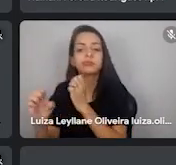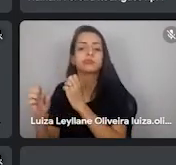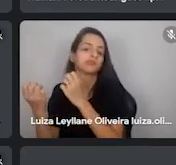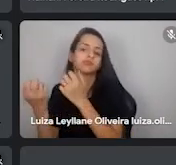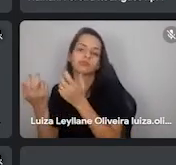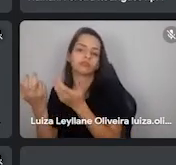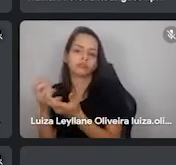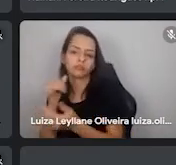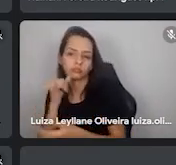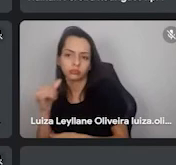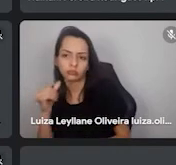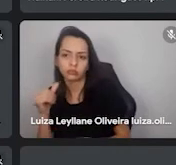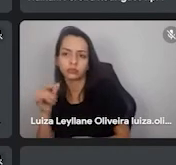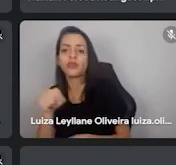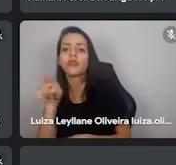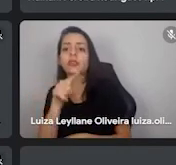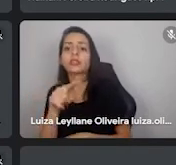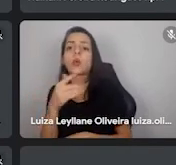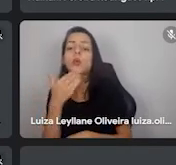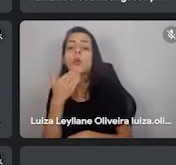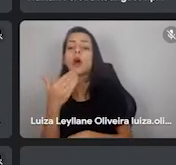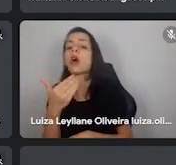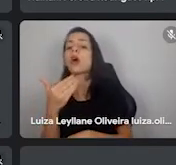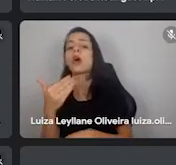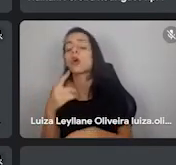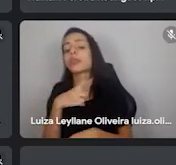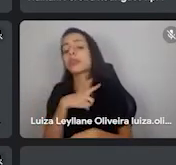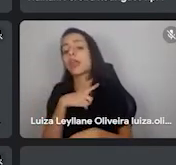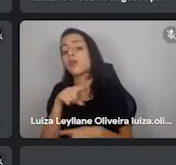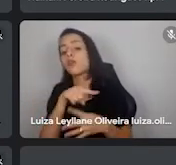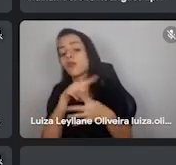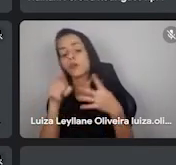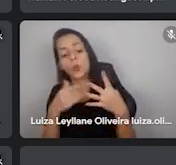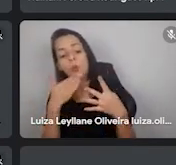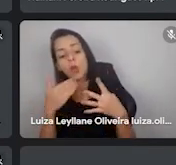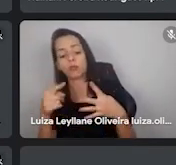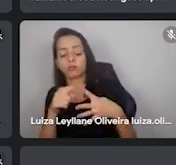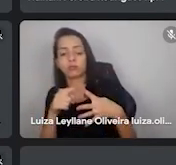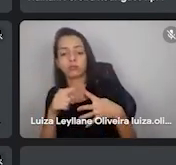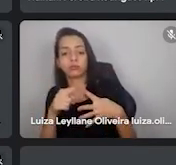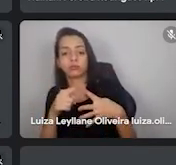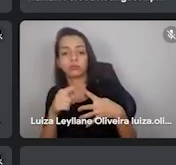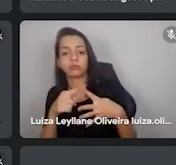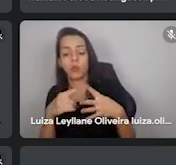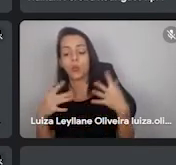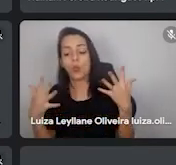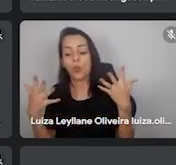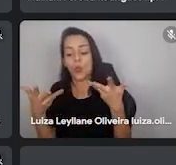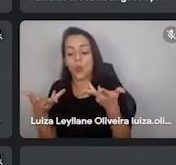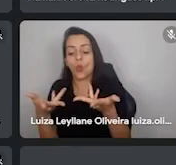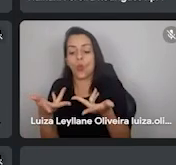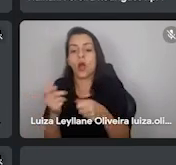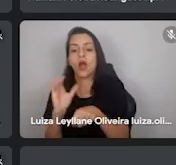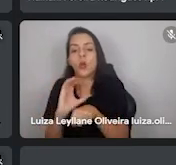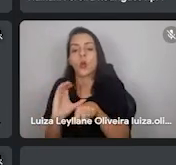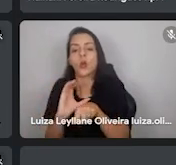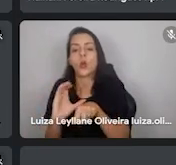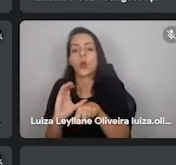Vocês estão fazendo o quê? Uma qualificação. É esse primeiro ponto aí,